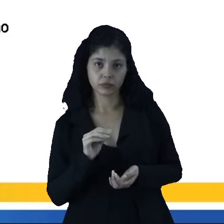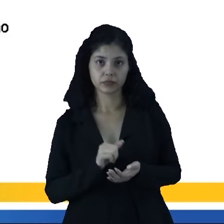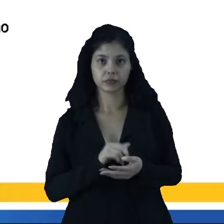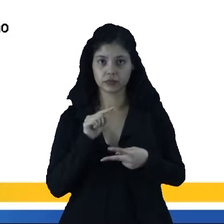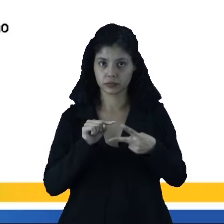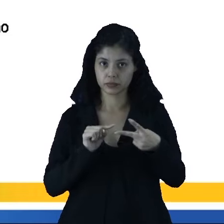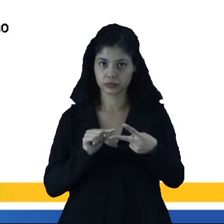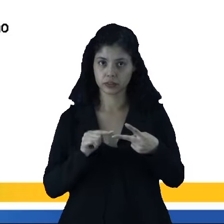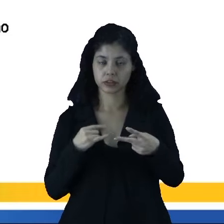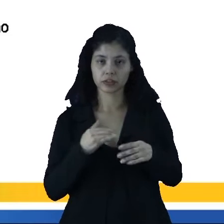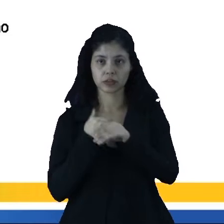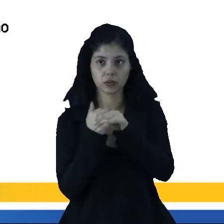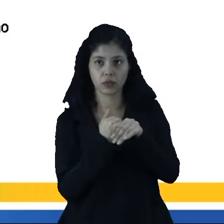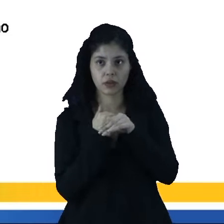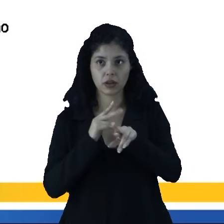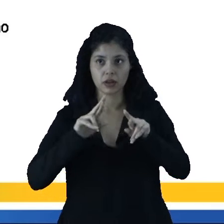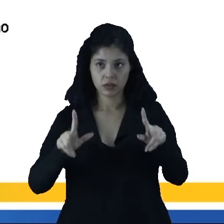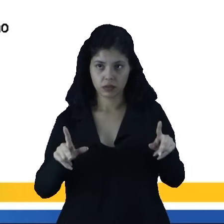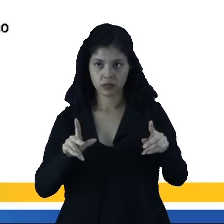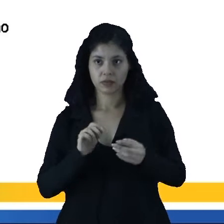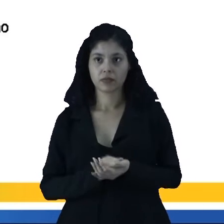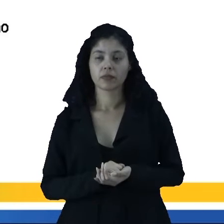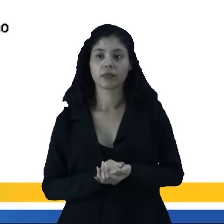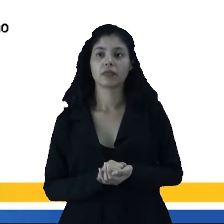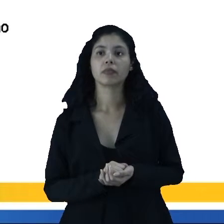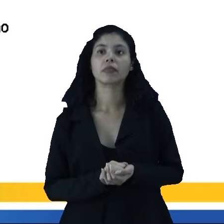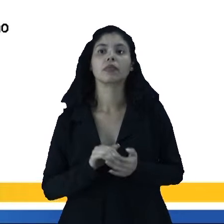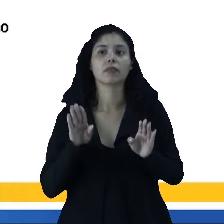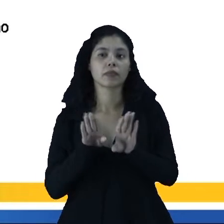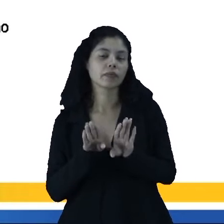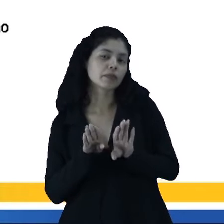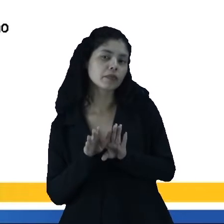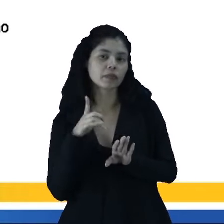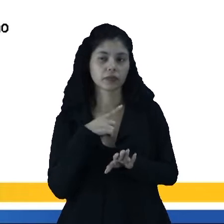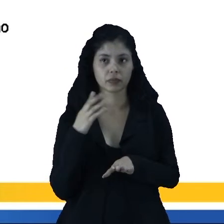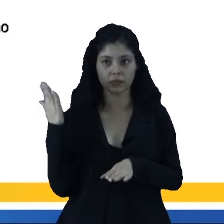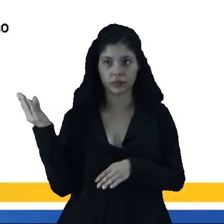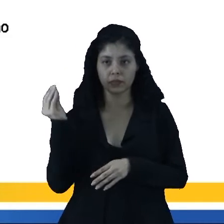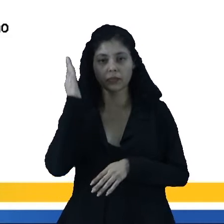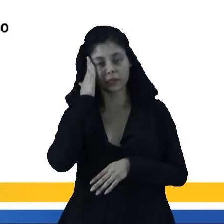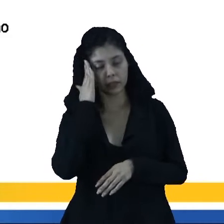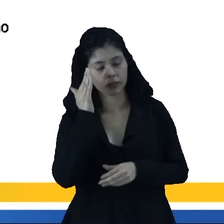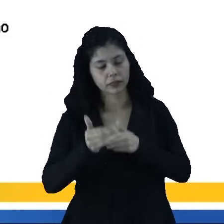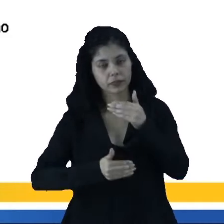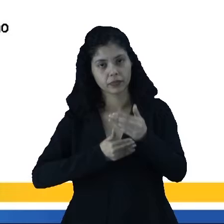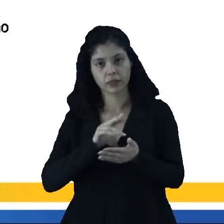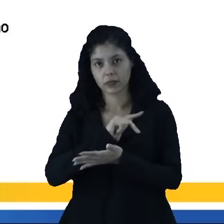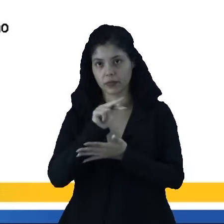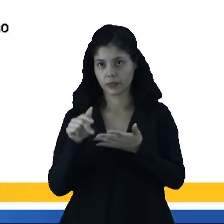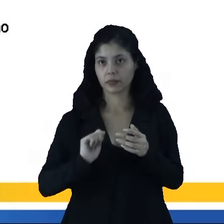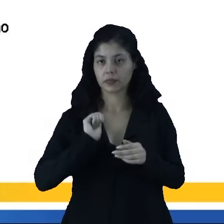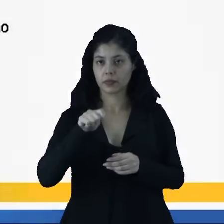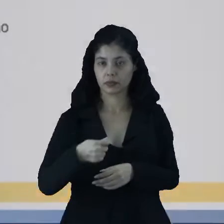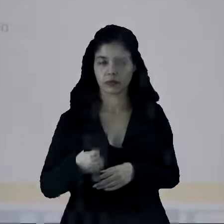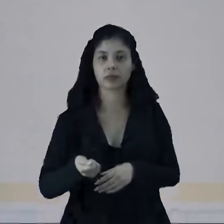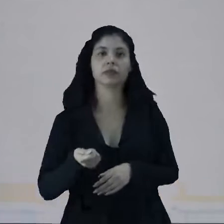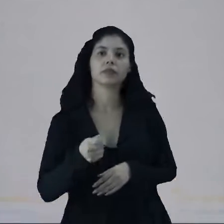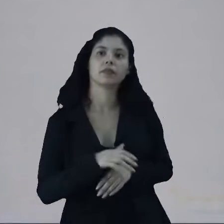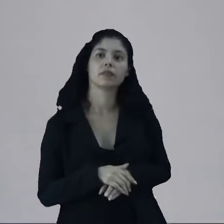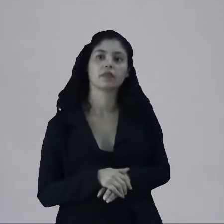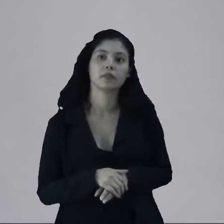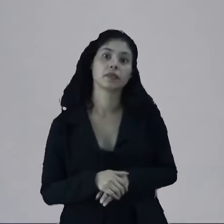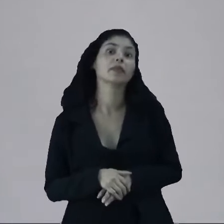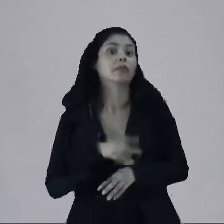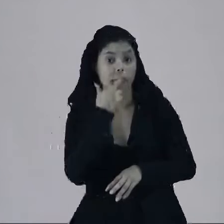seja, gêmeos idênticos e gêmeos de diferentes placentas. E aí a gente vai tentando entender isso aí. Existem mais símbolos, tá?